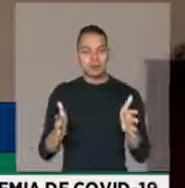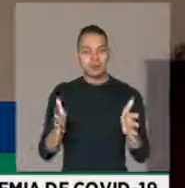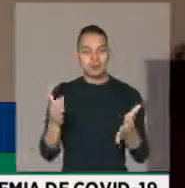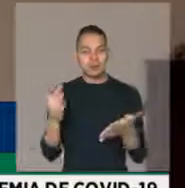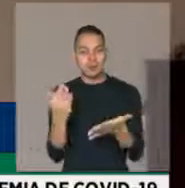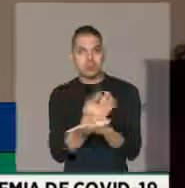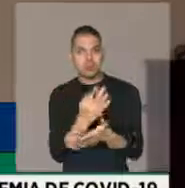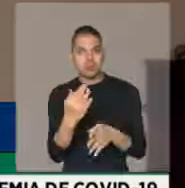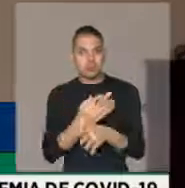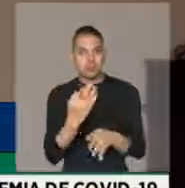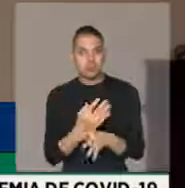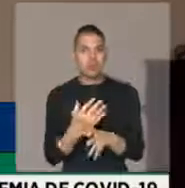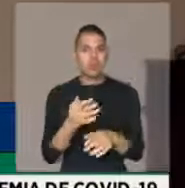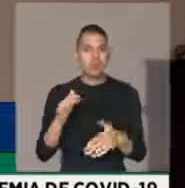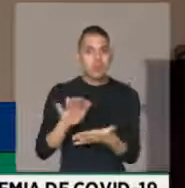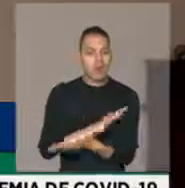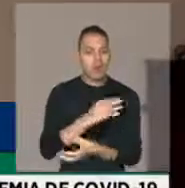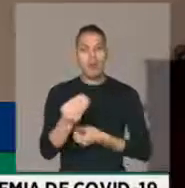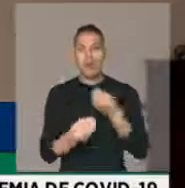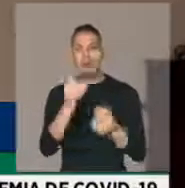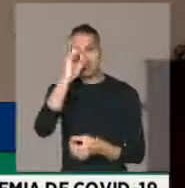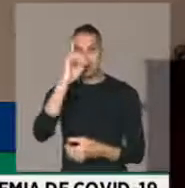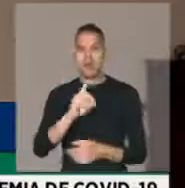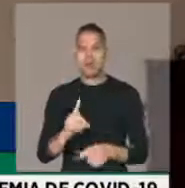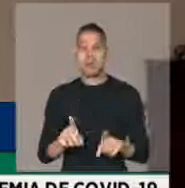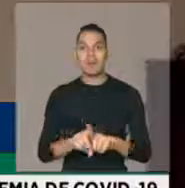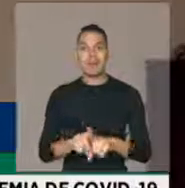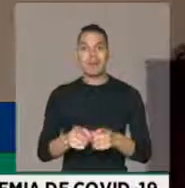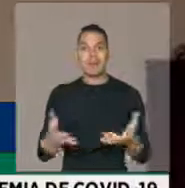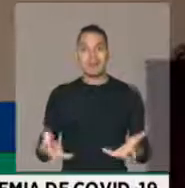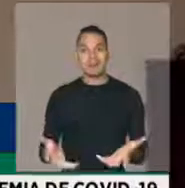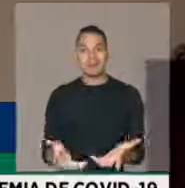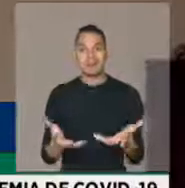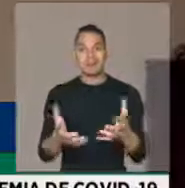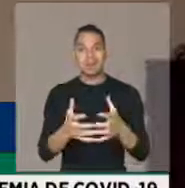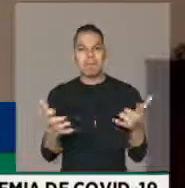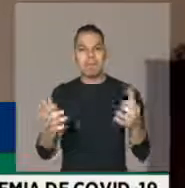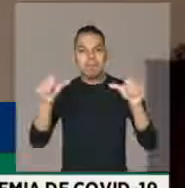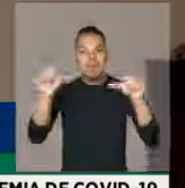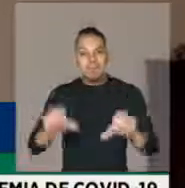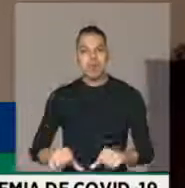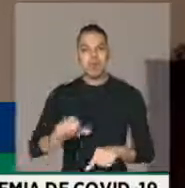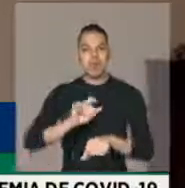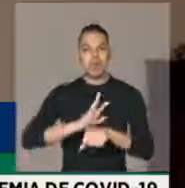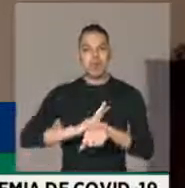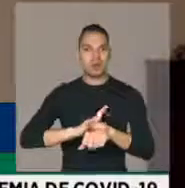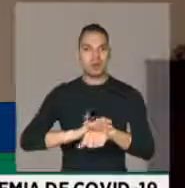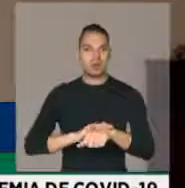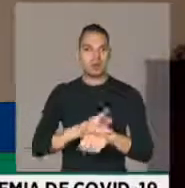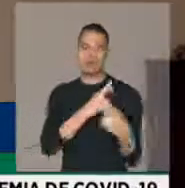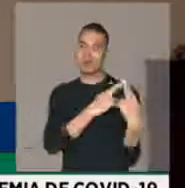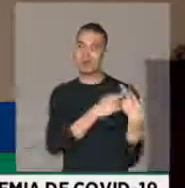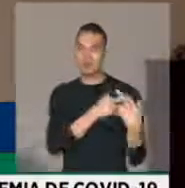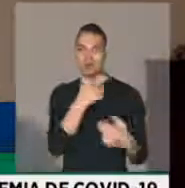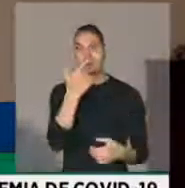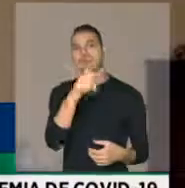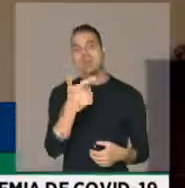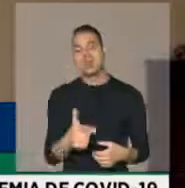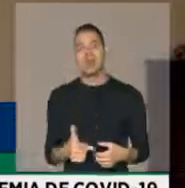incompetência justificaria, mas, sobretudo, por agravá-la, o que é causado por sua irresponsabilidade,